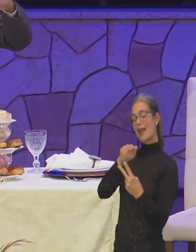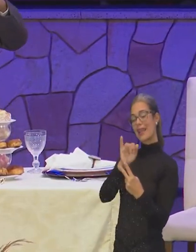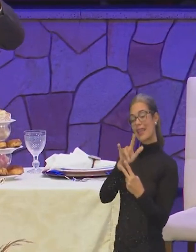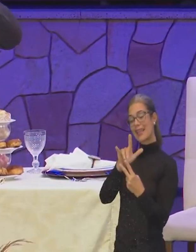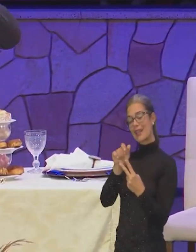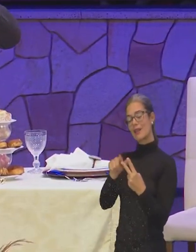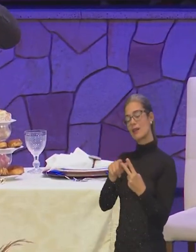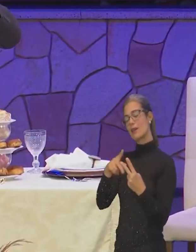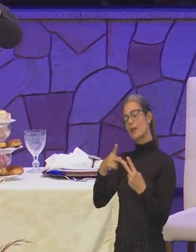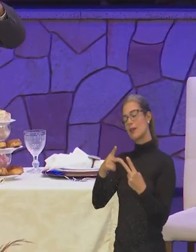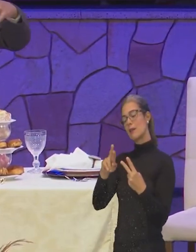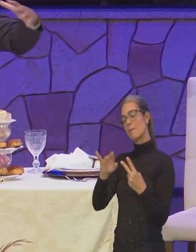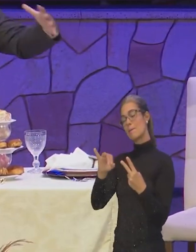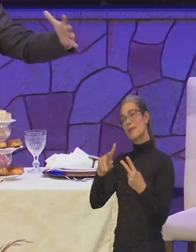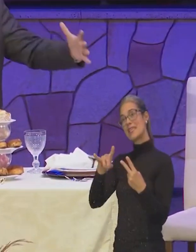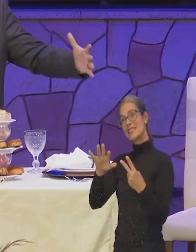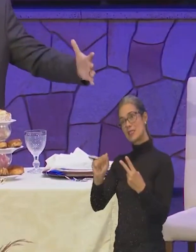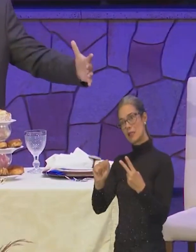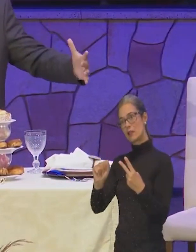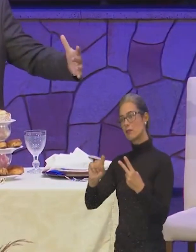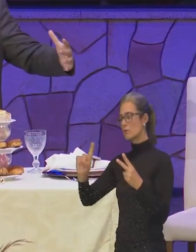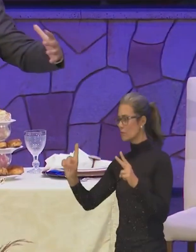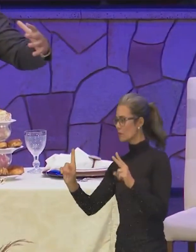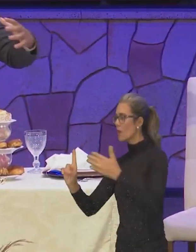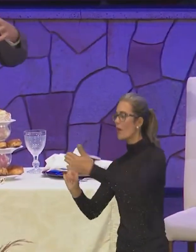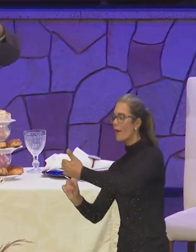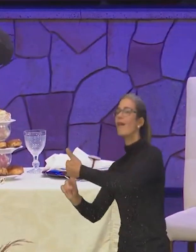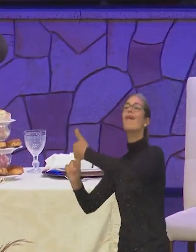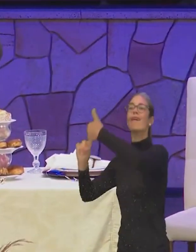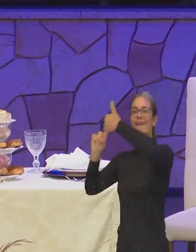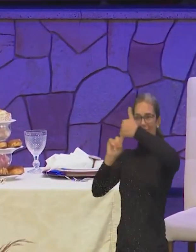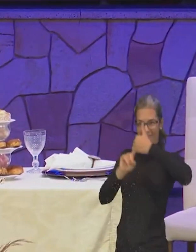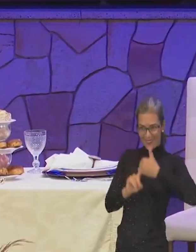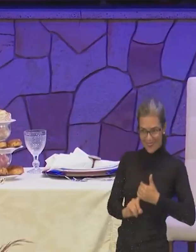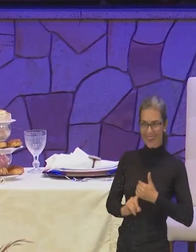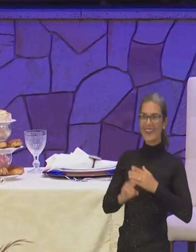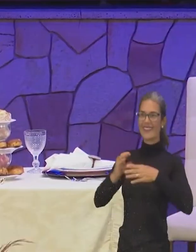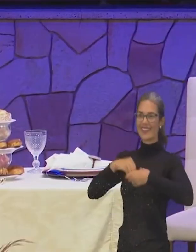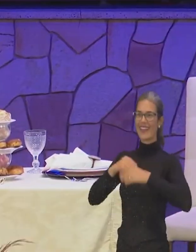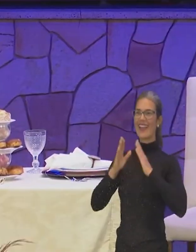Apolo, levam ele para dentro de casa.